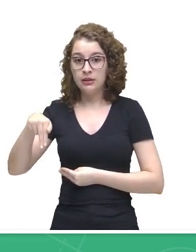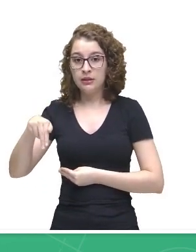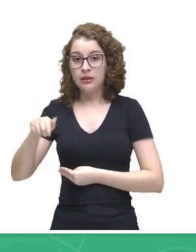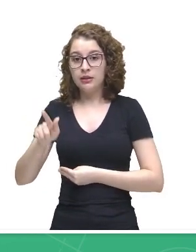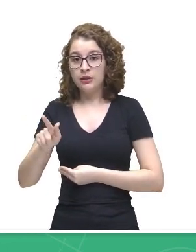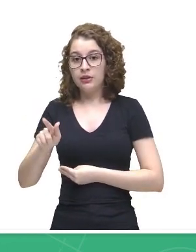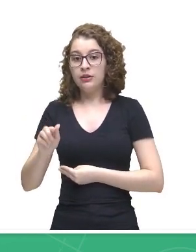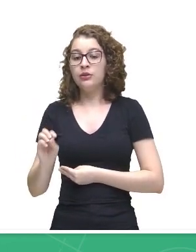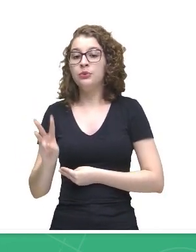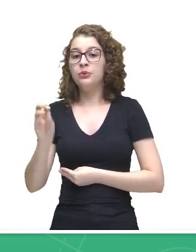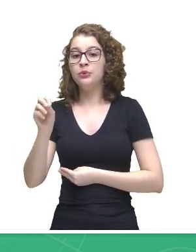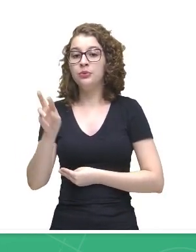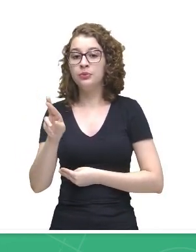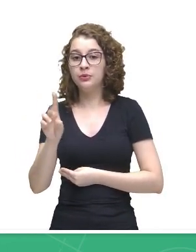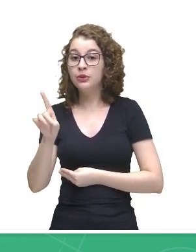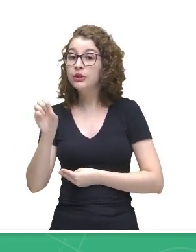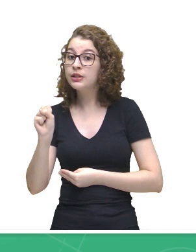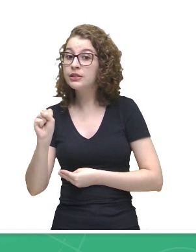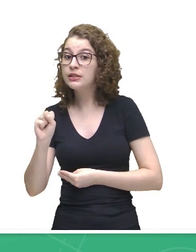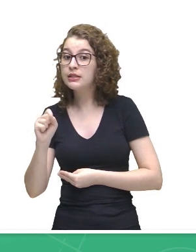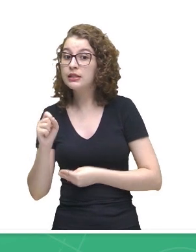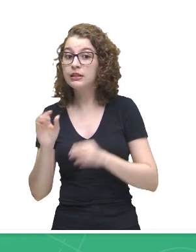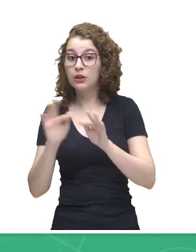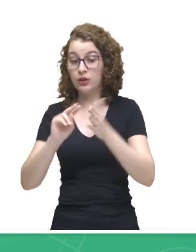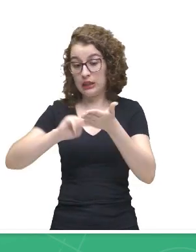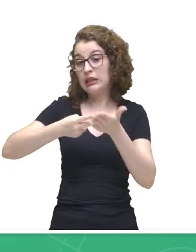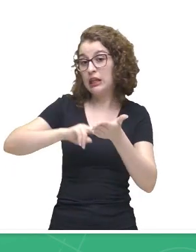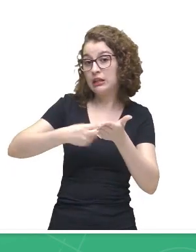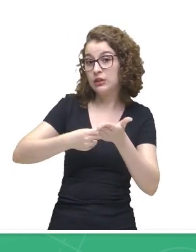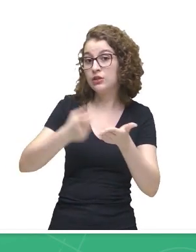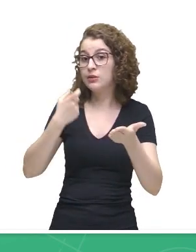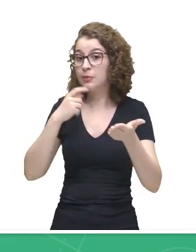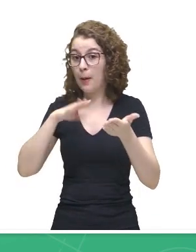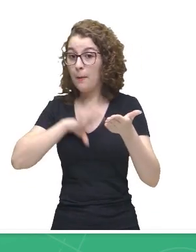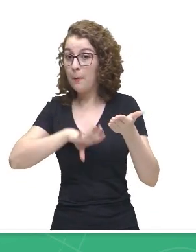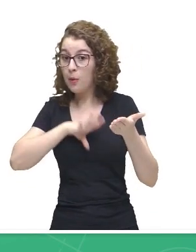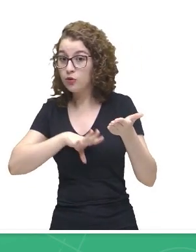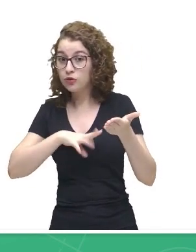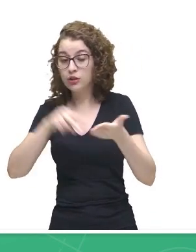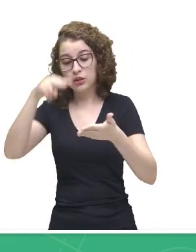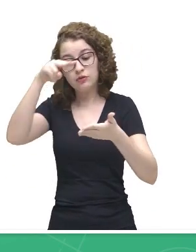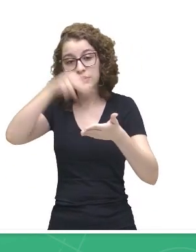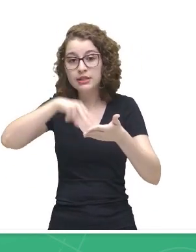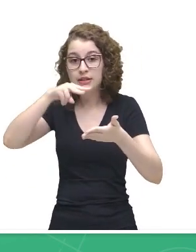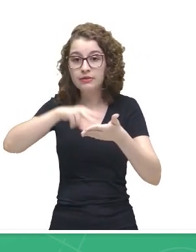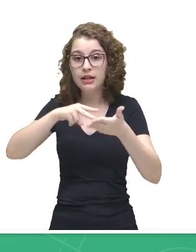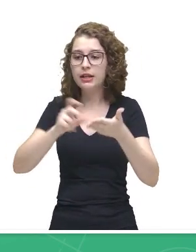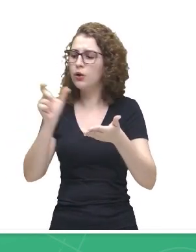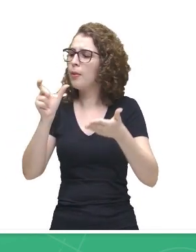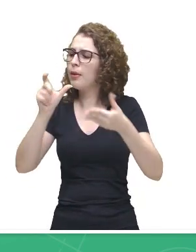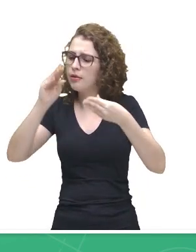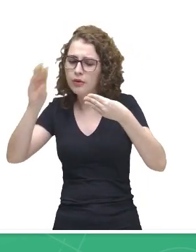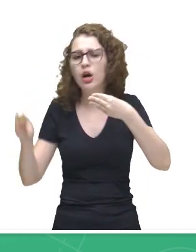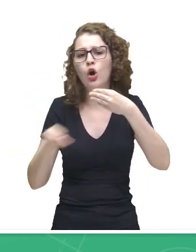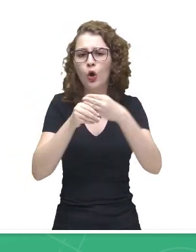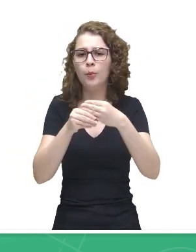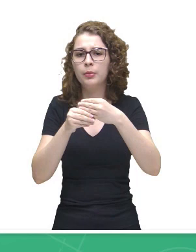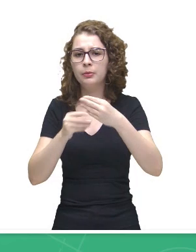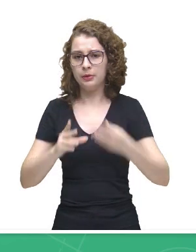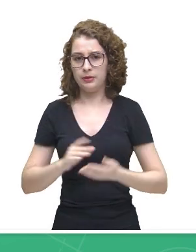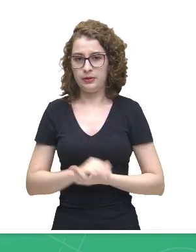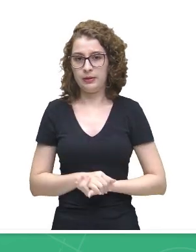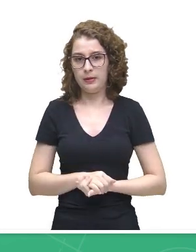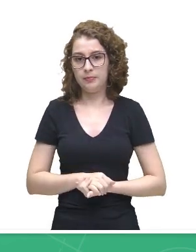ficar bem mais fácil para vocês identificarem a link word que eu estou precisando aqui nessas orações.